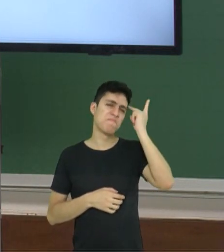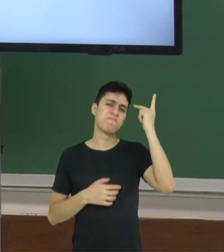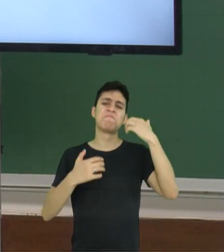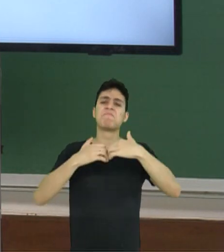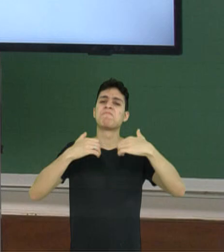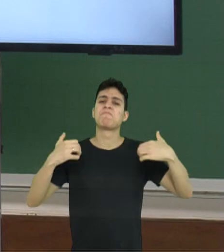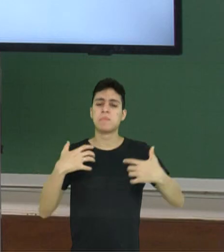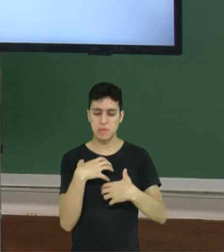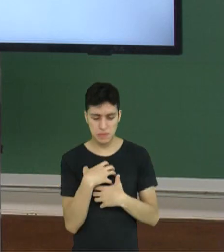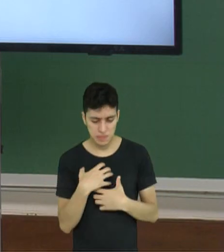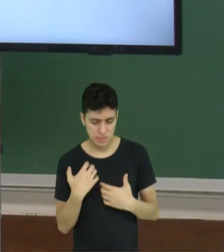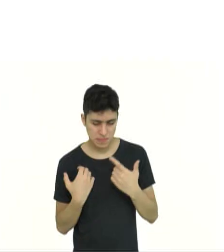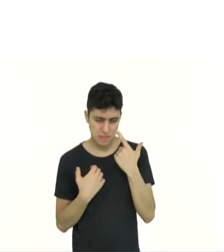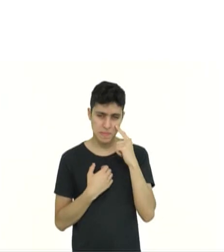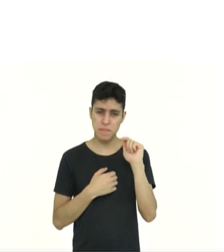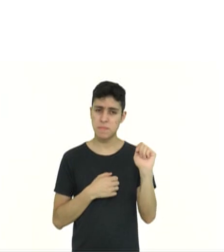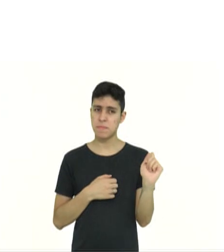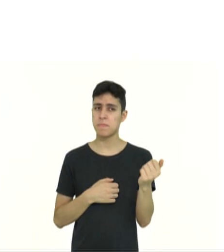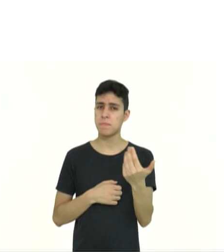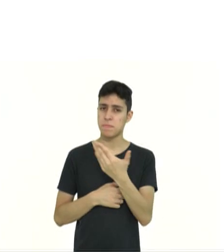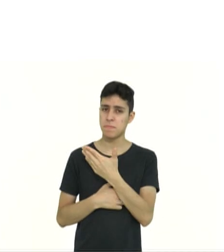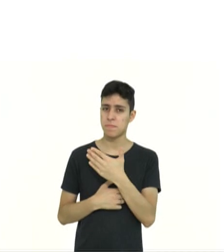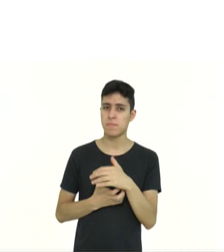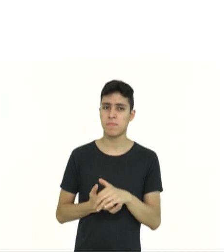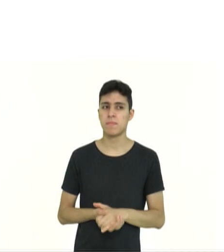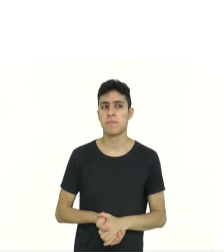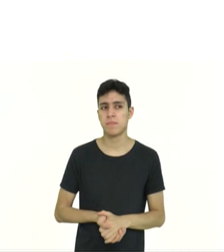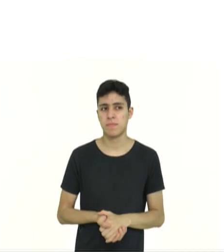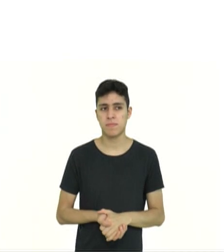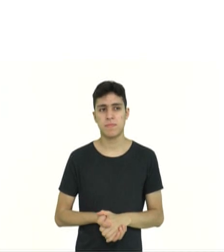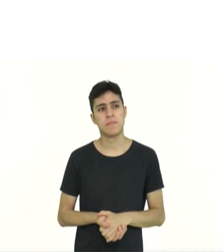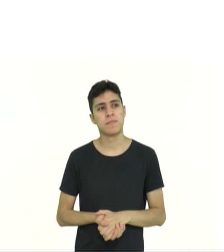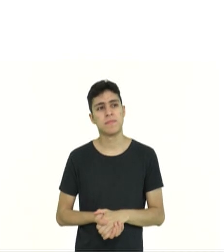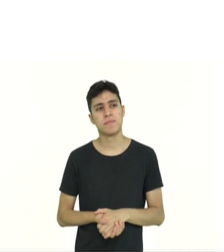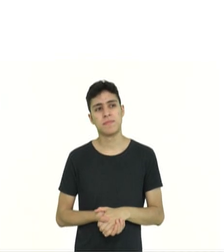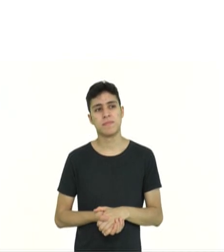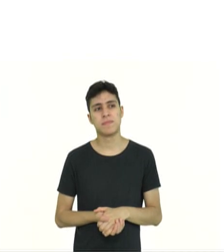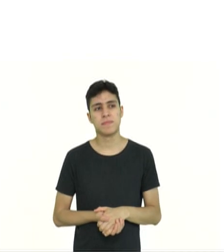em letra A, Antártida Austral e Meridional,